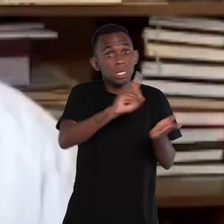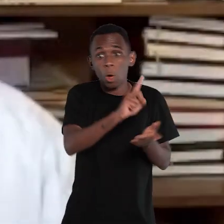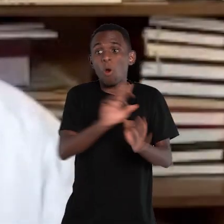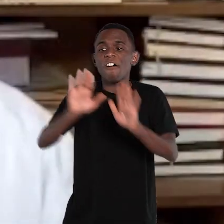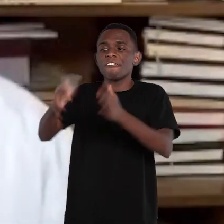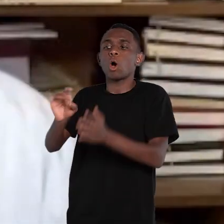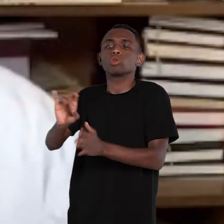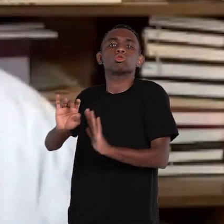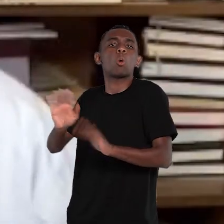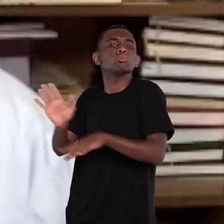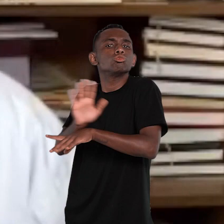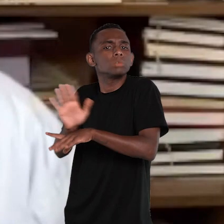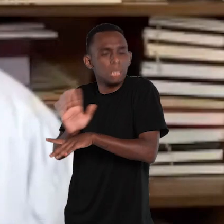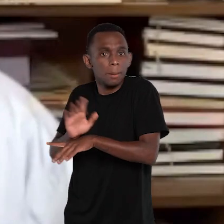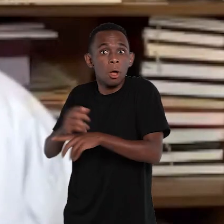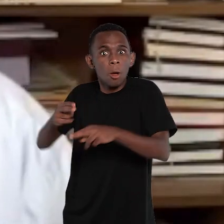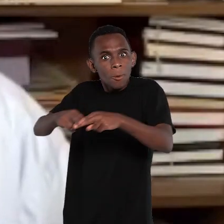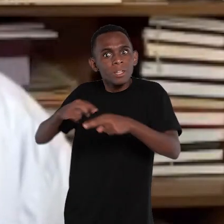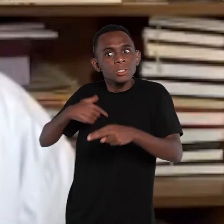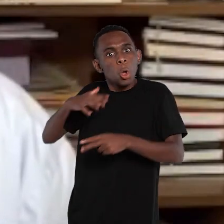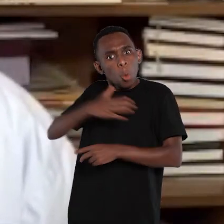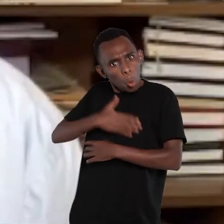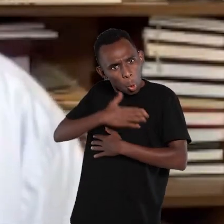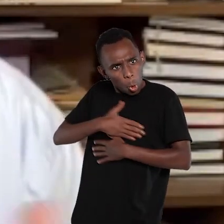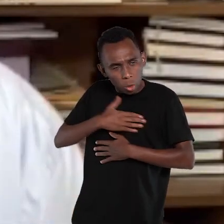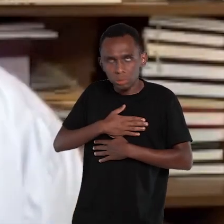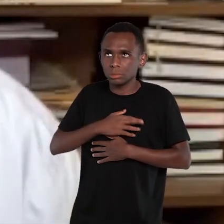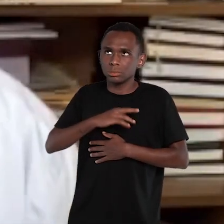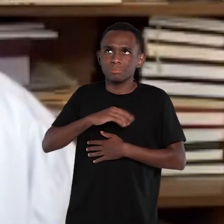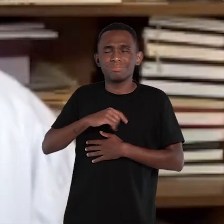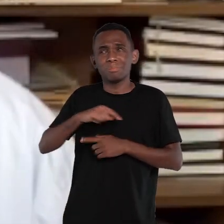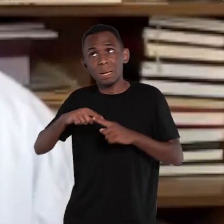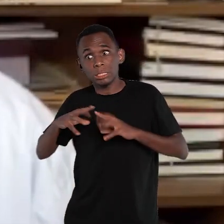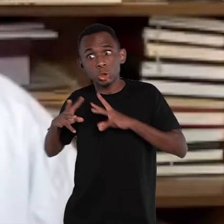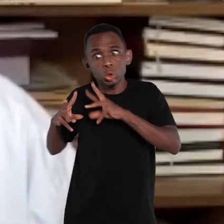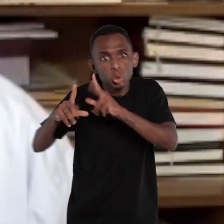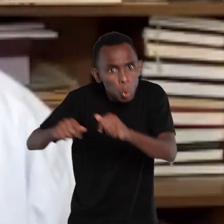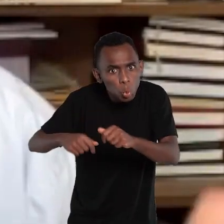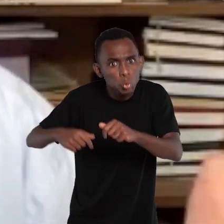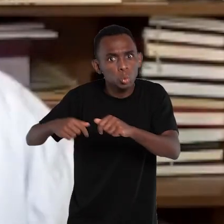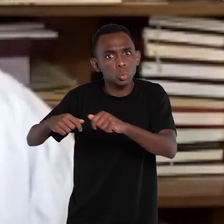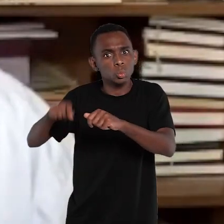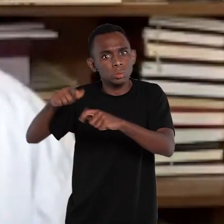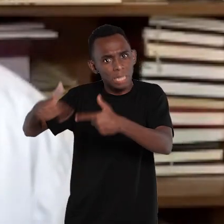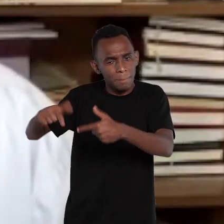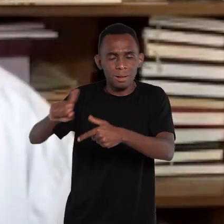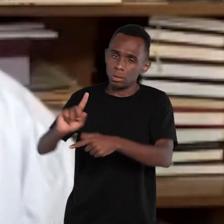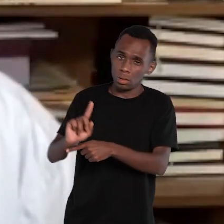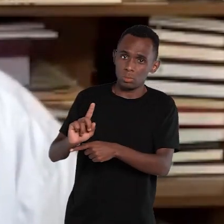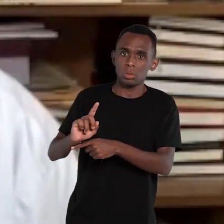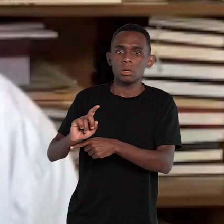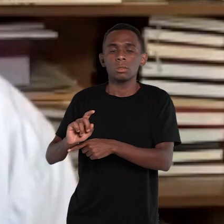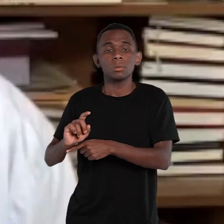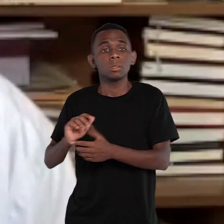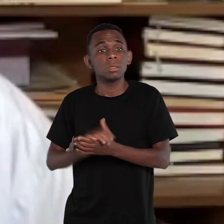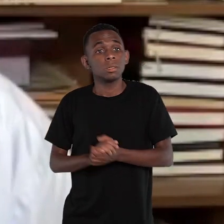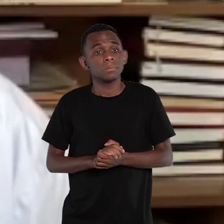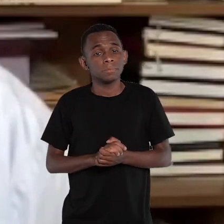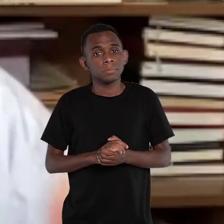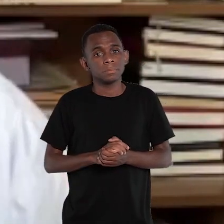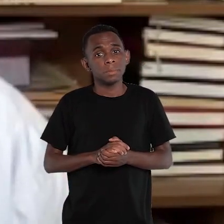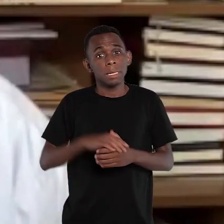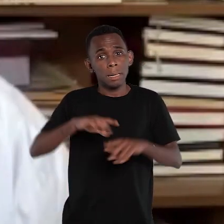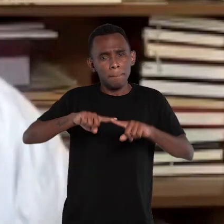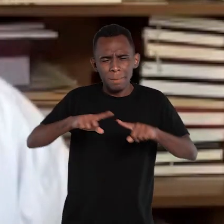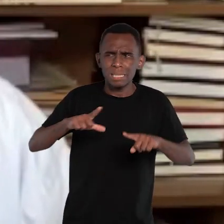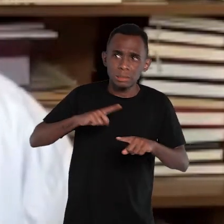fazendo cinema, por isso eu me interesso pelo cinema dele. Embora eu não goste de tudo que ele faz, mas eu acho assim, poucos diretores,